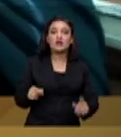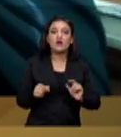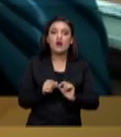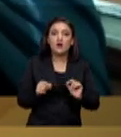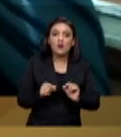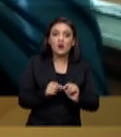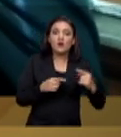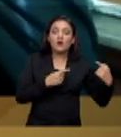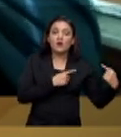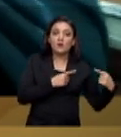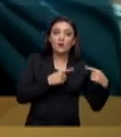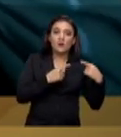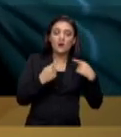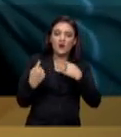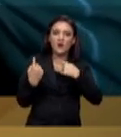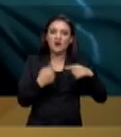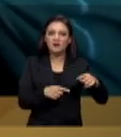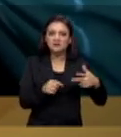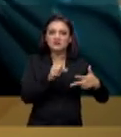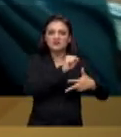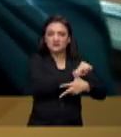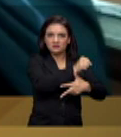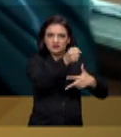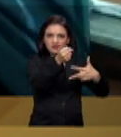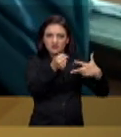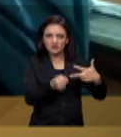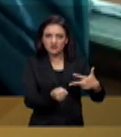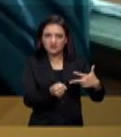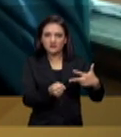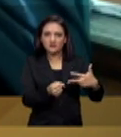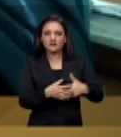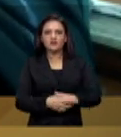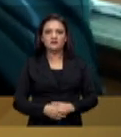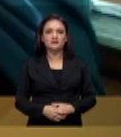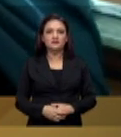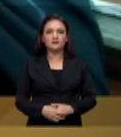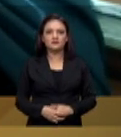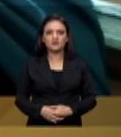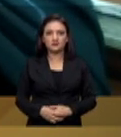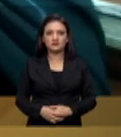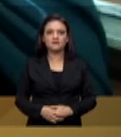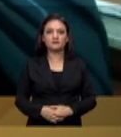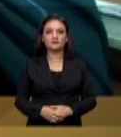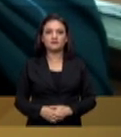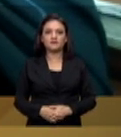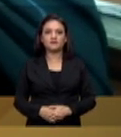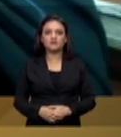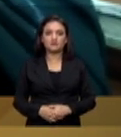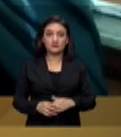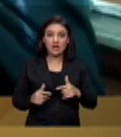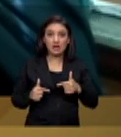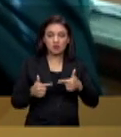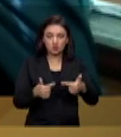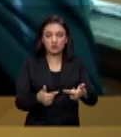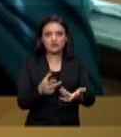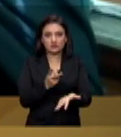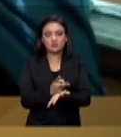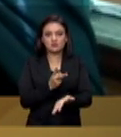contra ato de poder, enquanto poder, na atuação precípua do